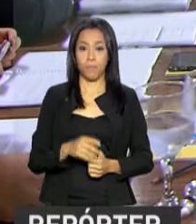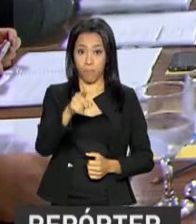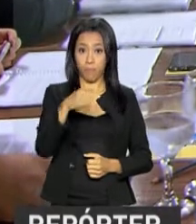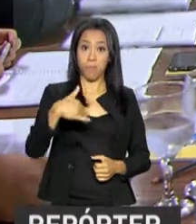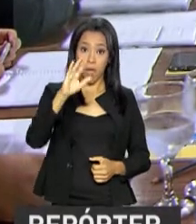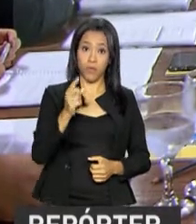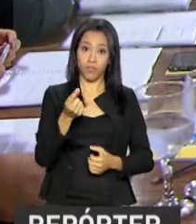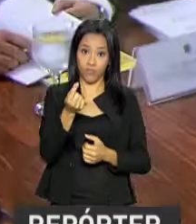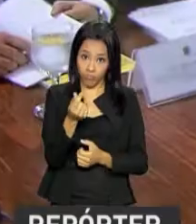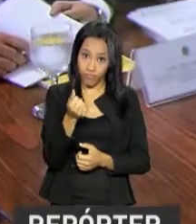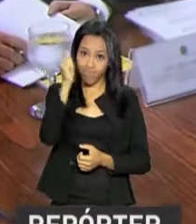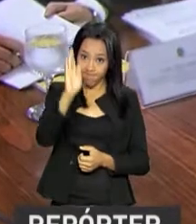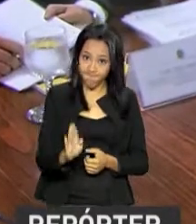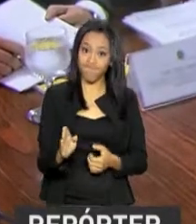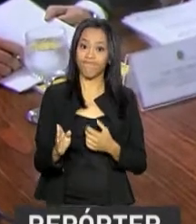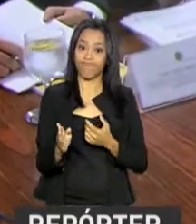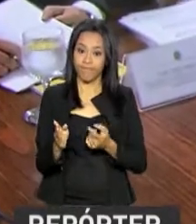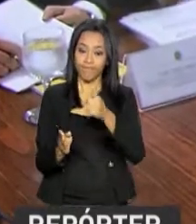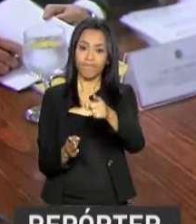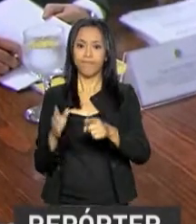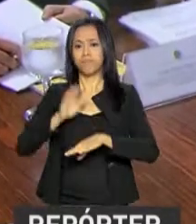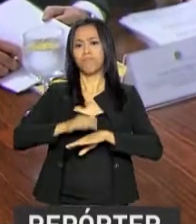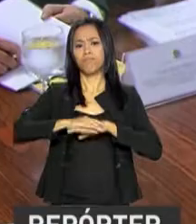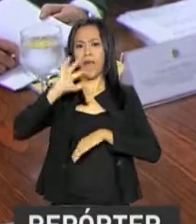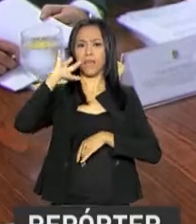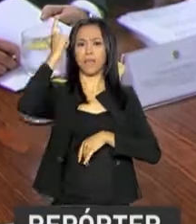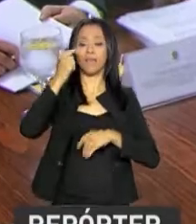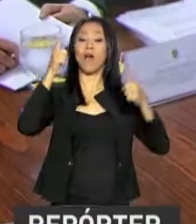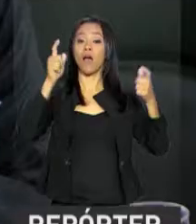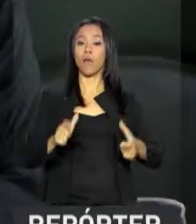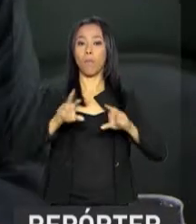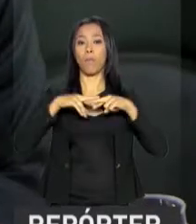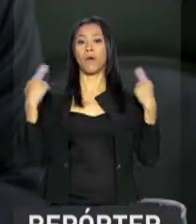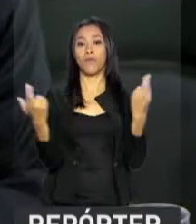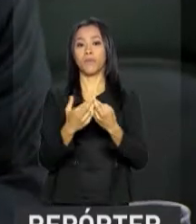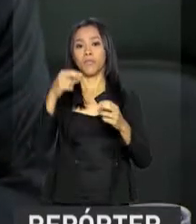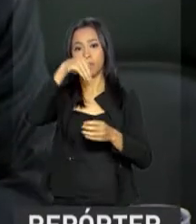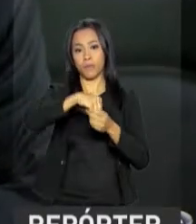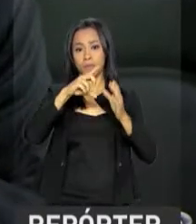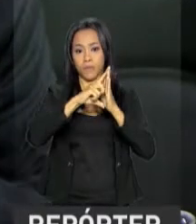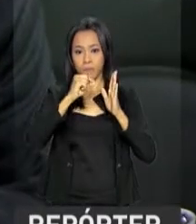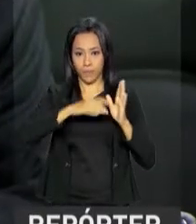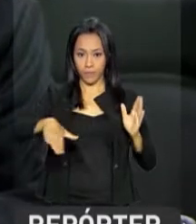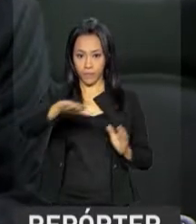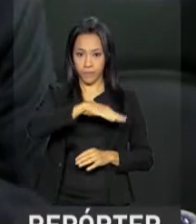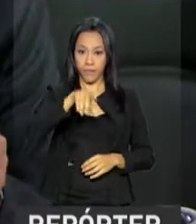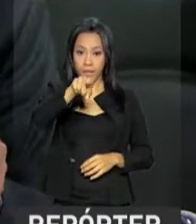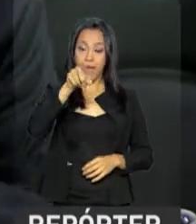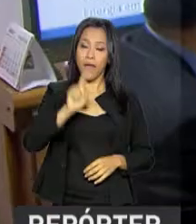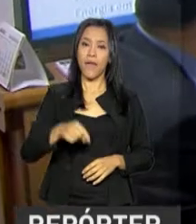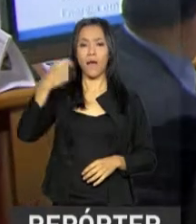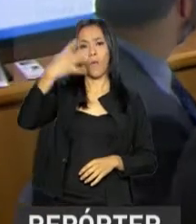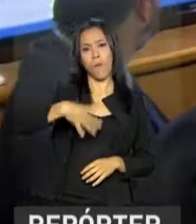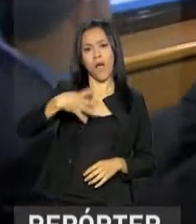investimentos para o brasil a definição saiu de uma reunião no palácio do planalto os recursos fazem parte da quarta rodada de concessões